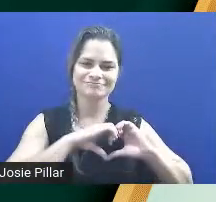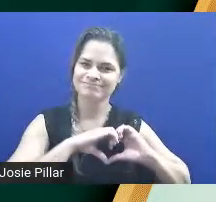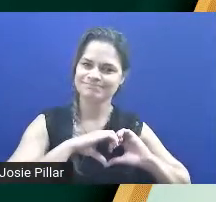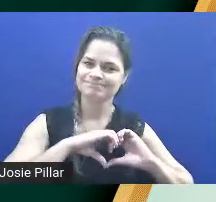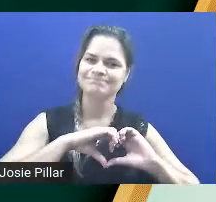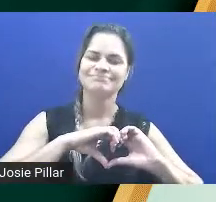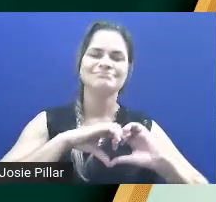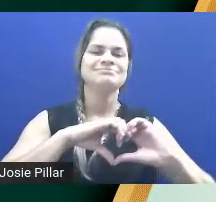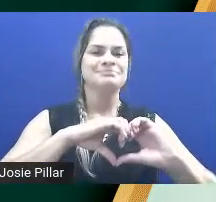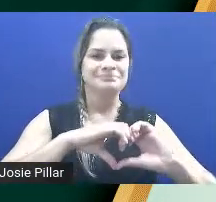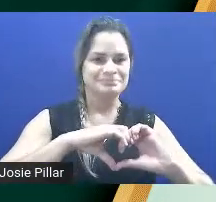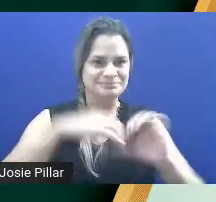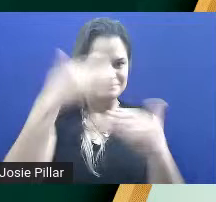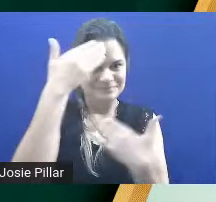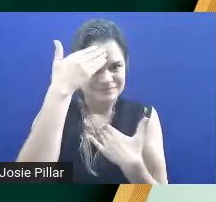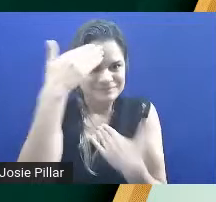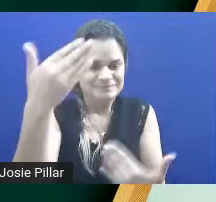obrigada.